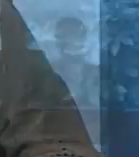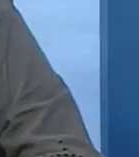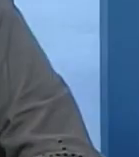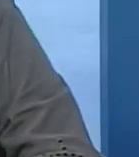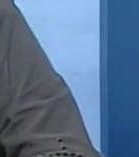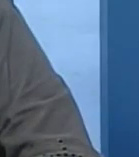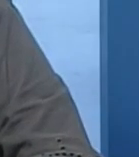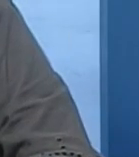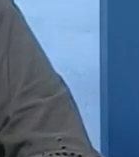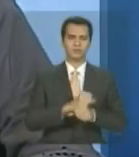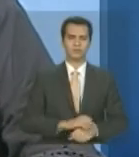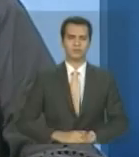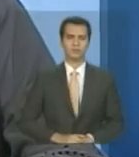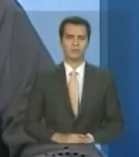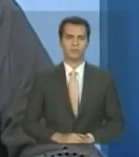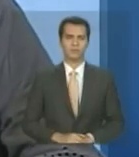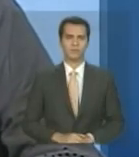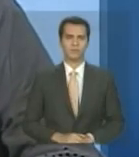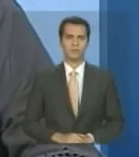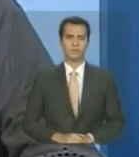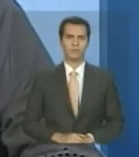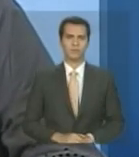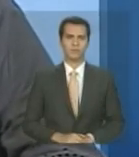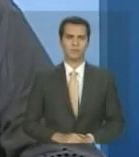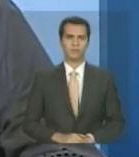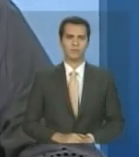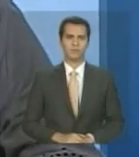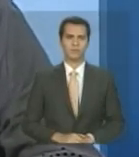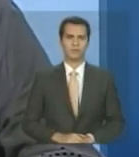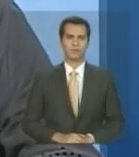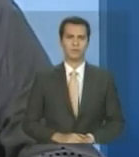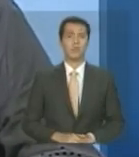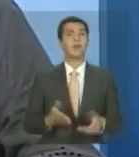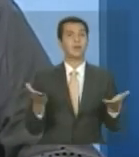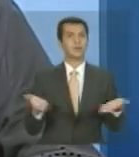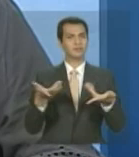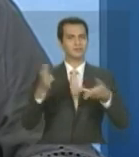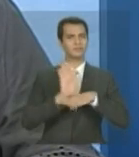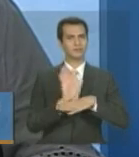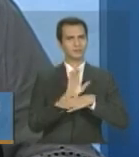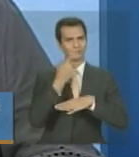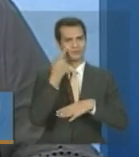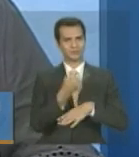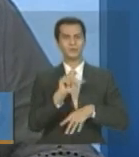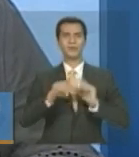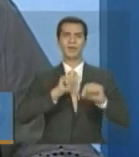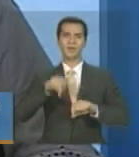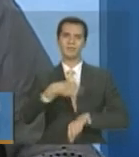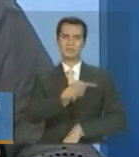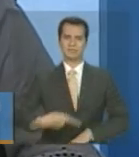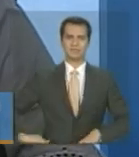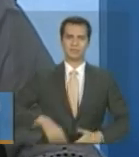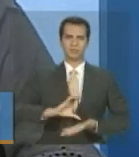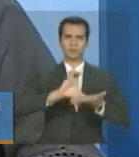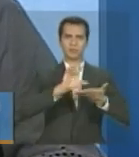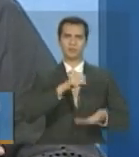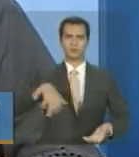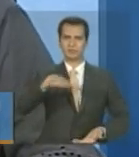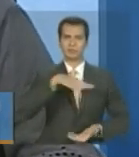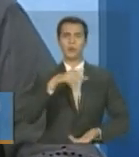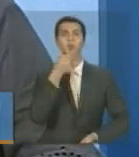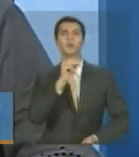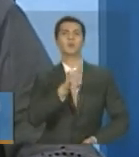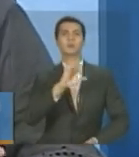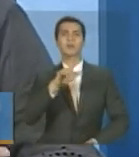lá. Bom, esta foi a participação especial do presidente do Conselho Nacional de Assistência Social, Carlos Ferrari. Vamos então